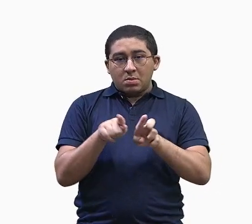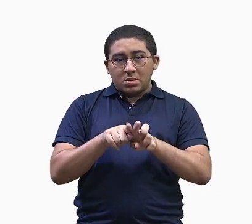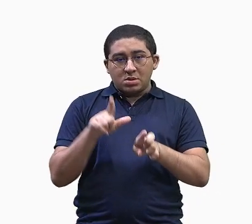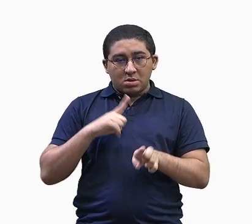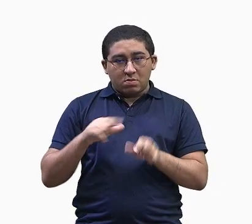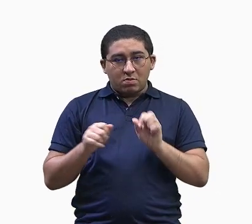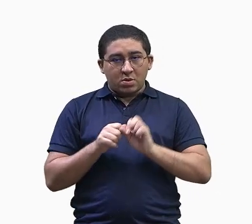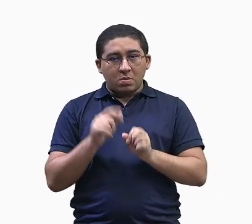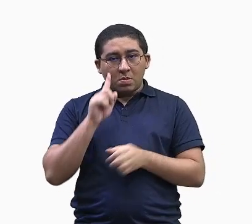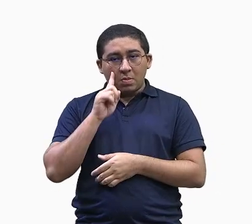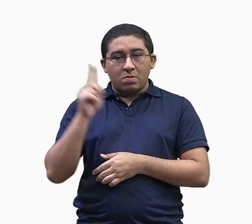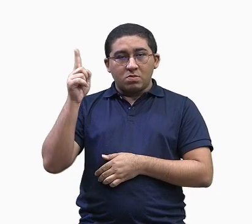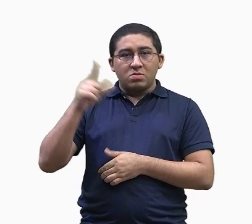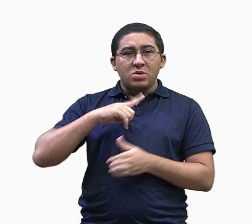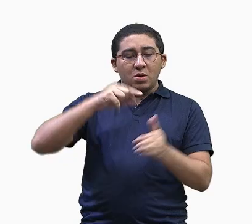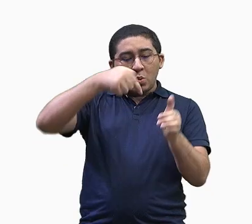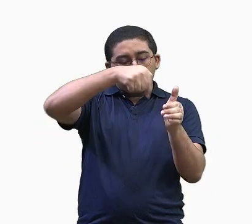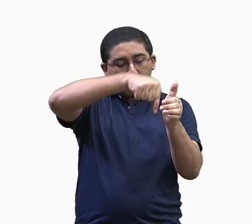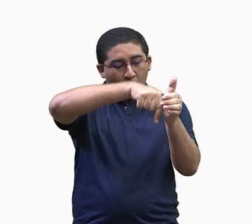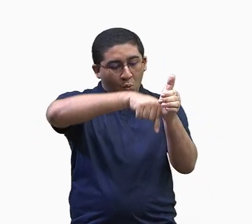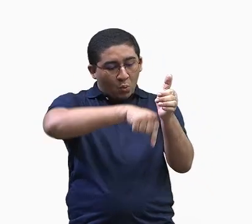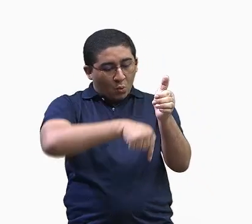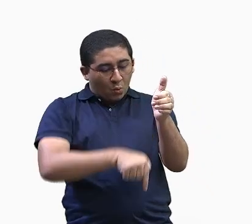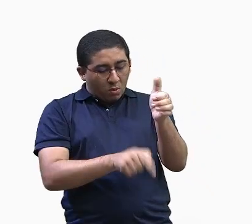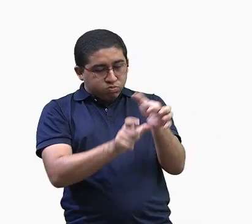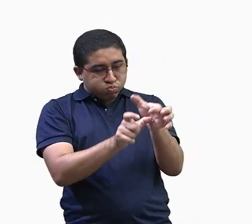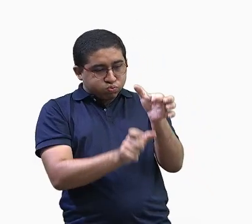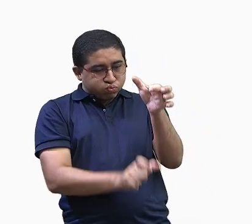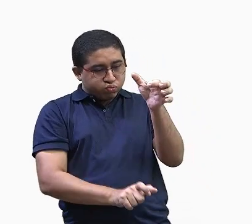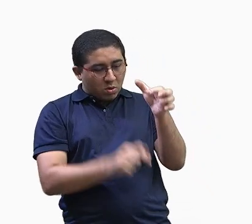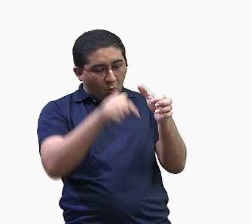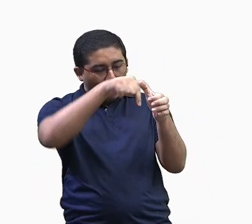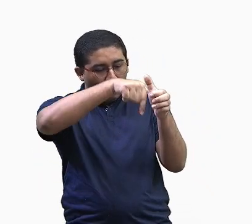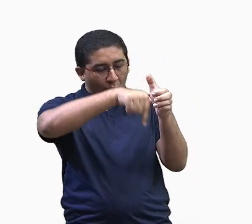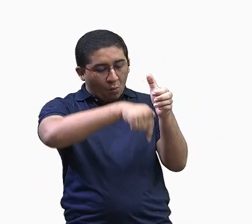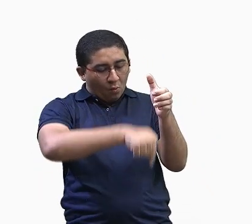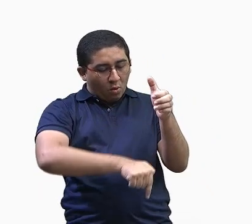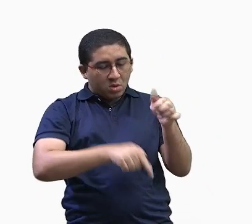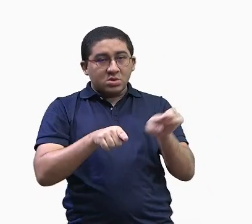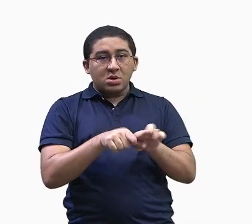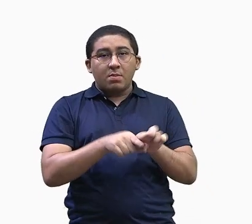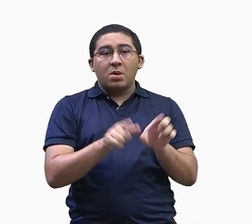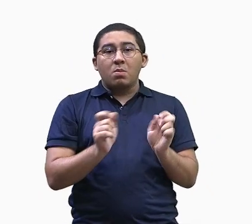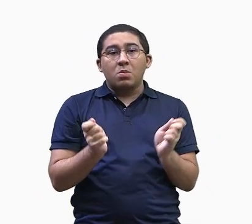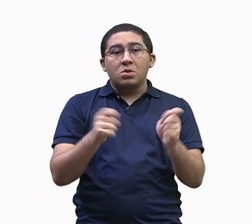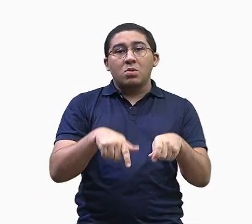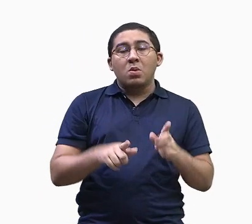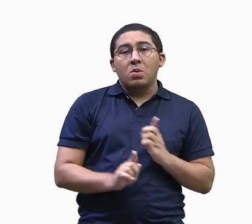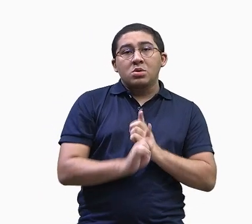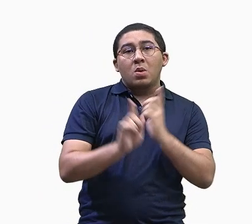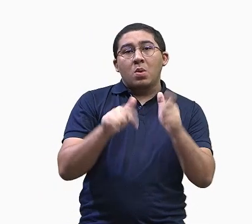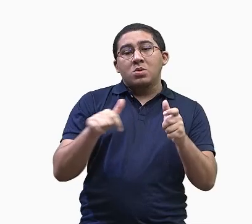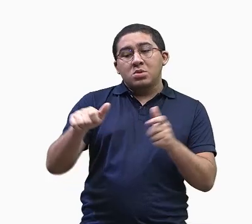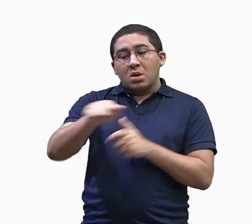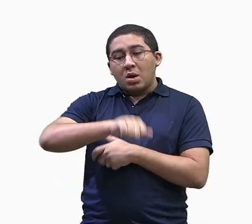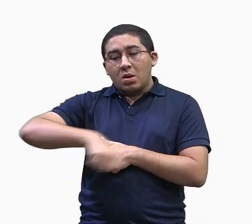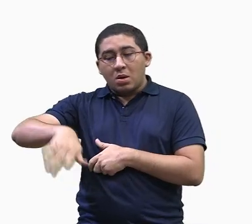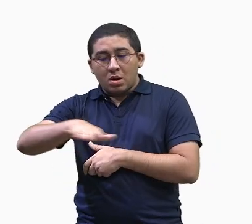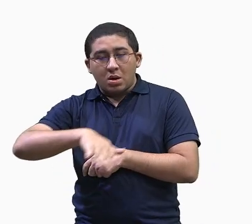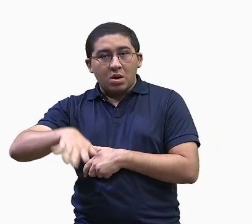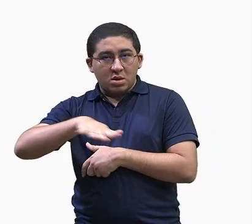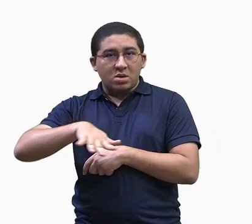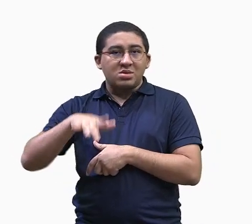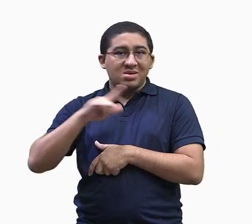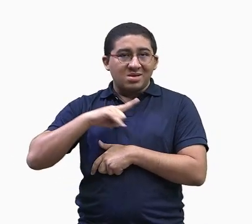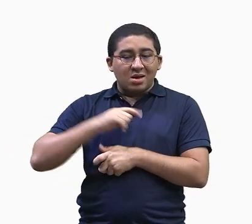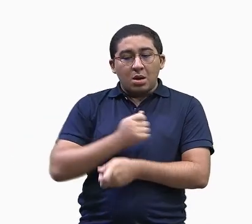aí túneis, os poços. Em alguns casos aí nós temos a sua disponibilidade, que ela ocorre em áreas de reservas ambientais.